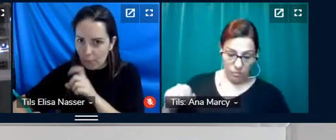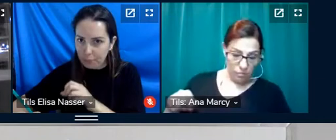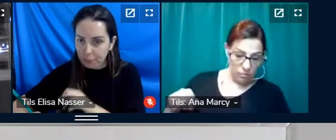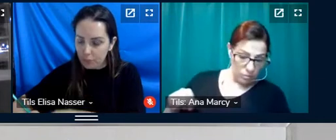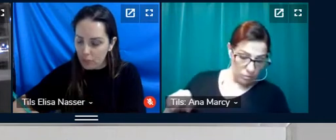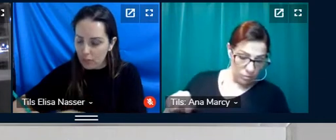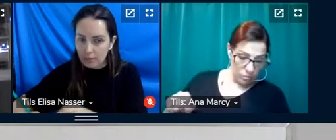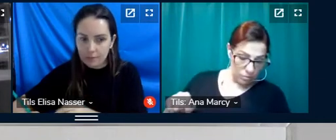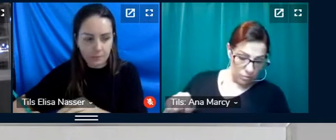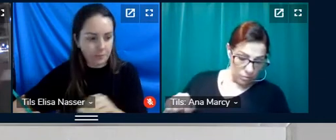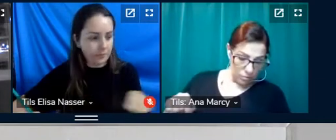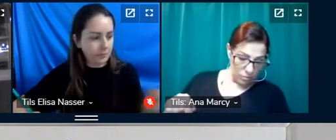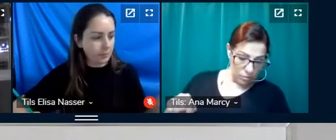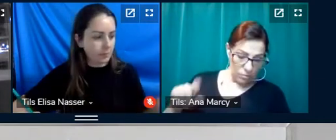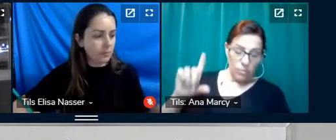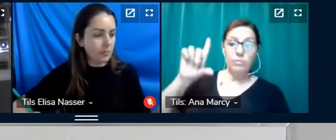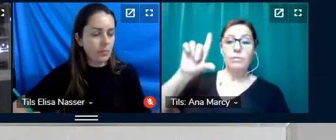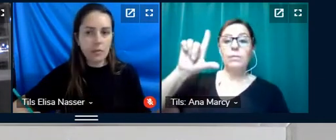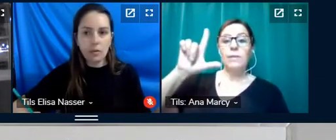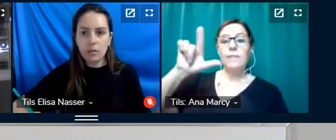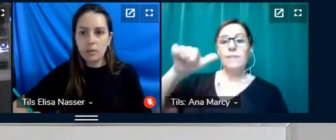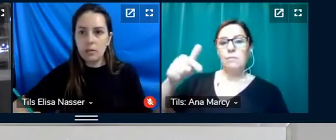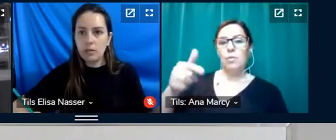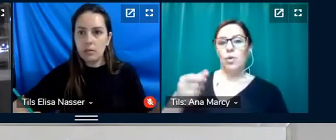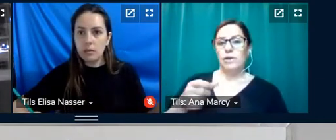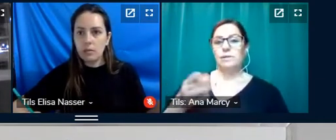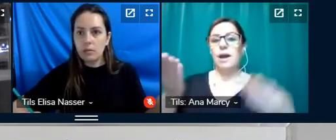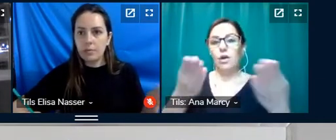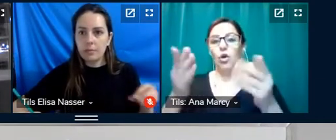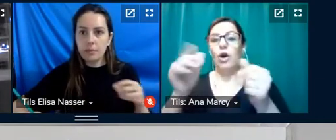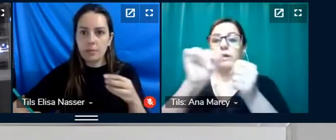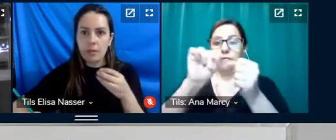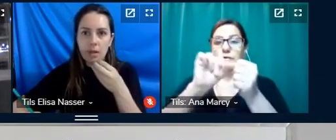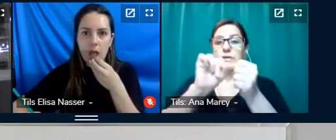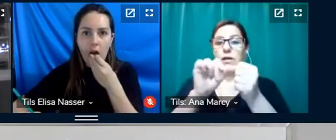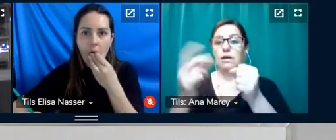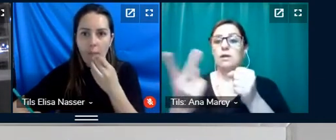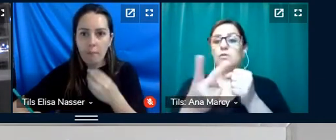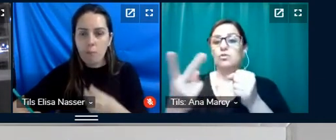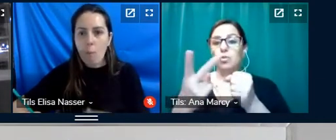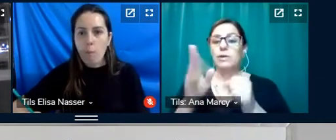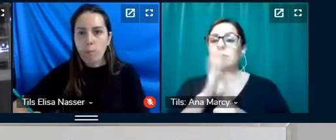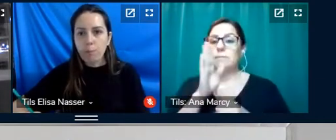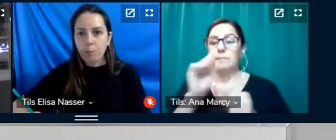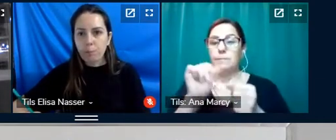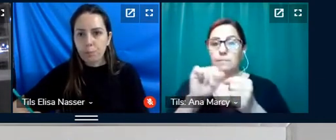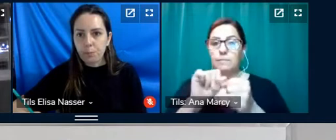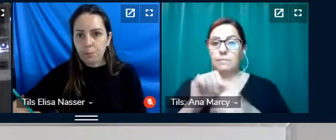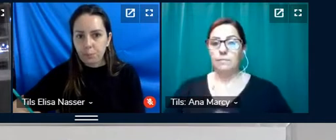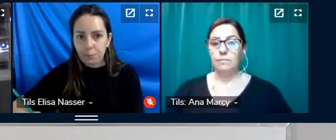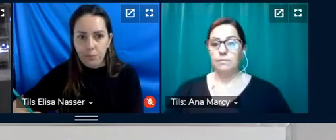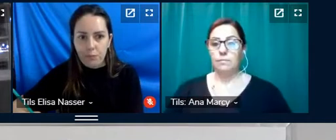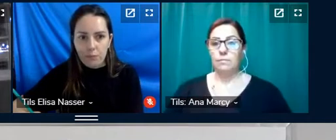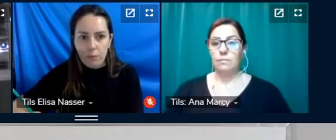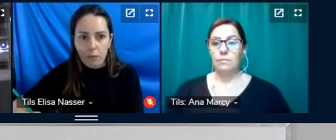Vou deixar então sem corrigir, porque daí, como era já uma atividade, né? Qualquer coisa vocês me perguntam no WhatsApp, então.